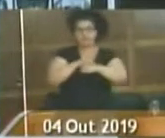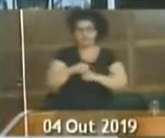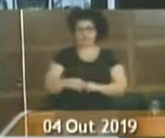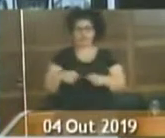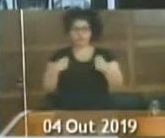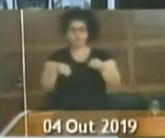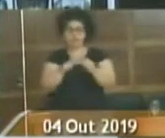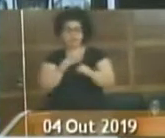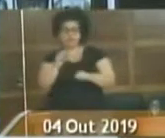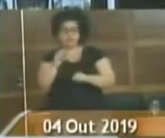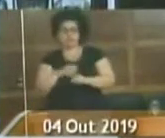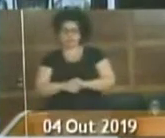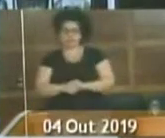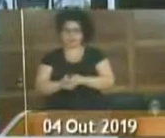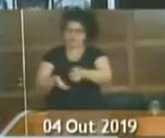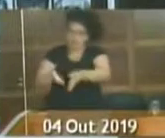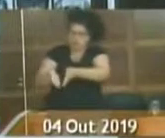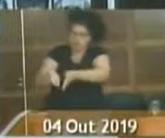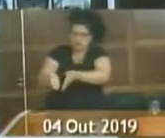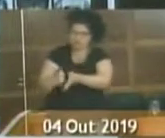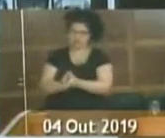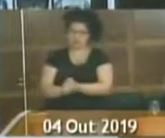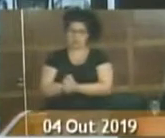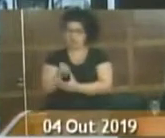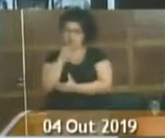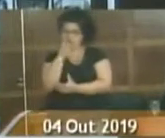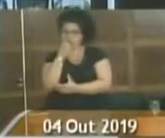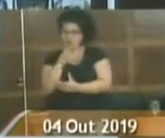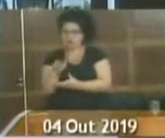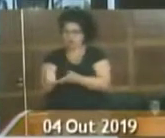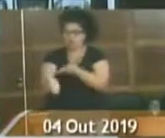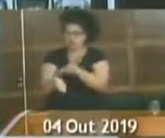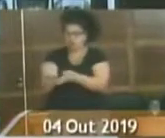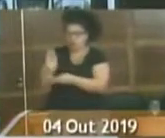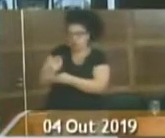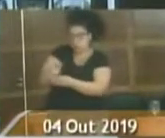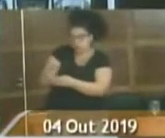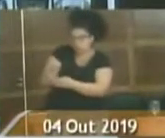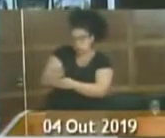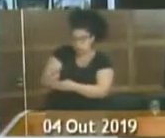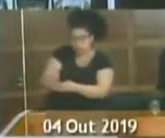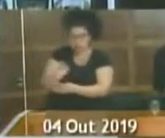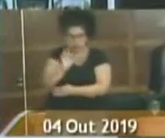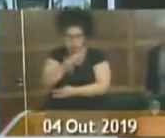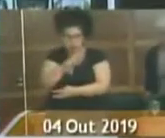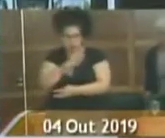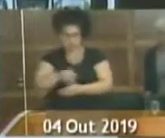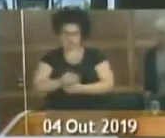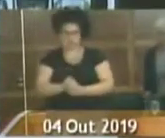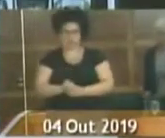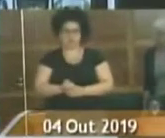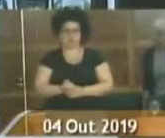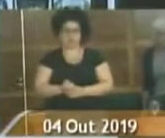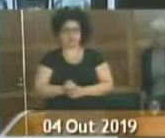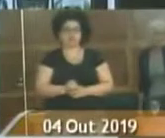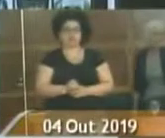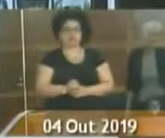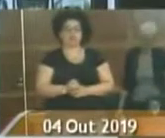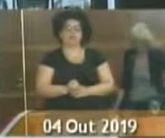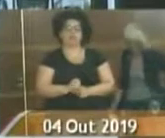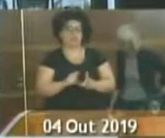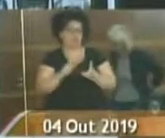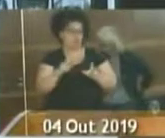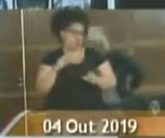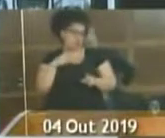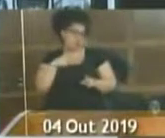quê? Cuidar, né? Porque quando a gente está doente, quando a gente está dodói, mamãe e papai, o responsável cuida da gente. Então, é isso que a gente